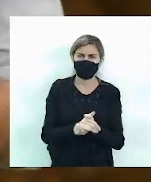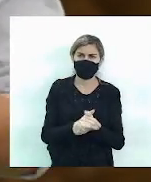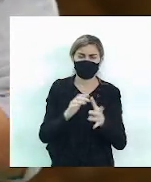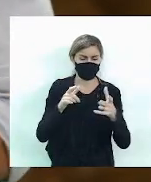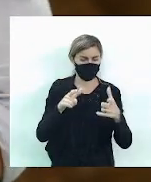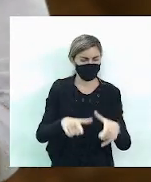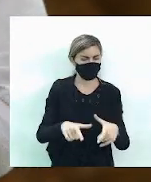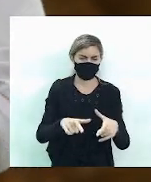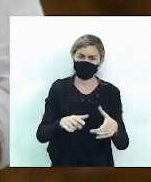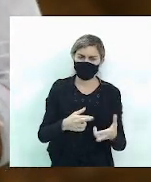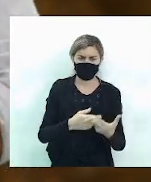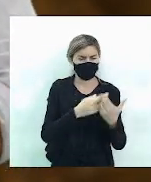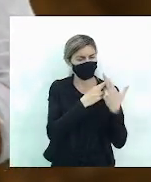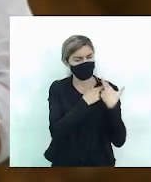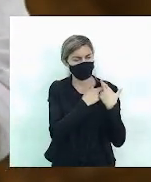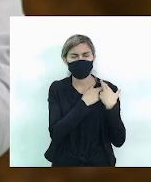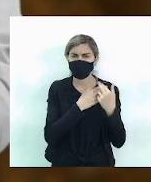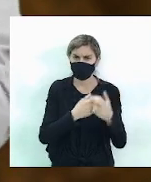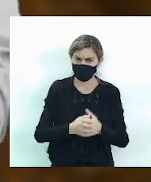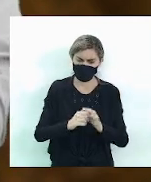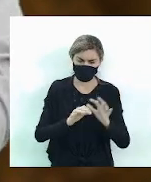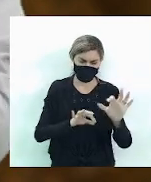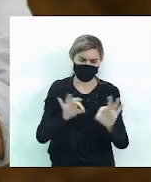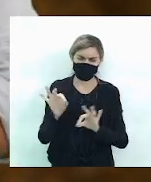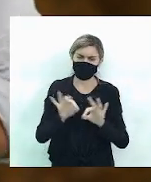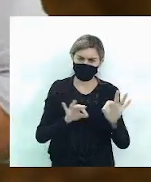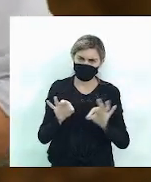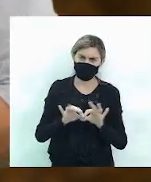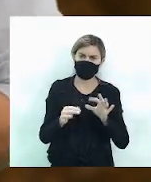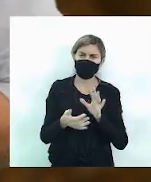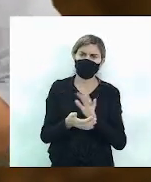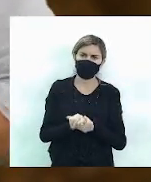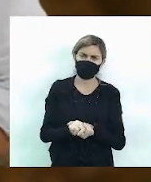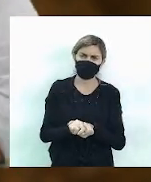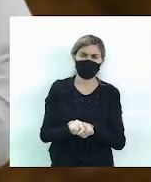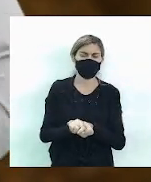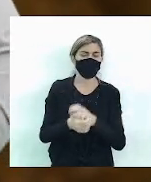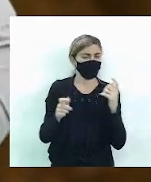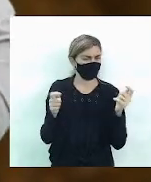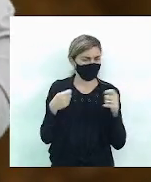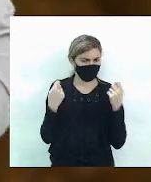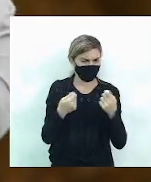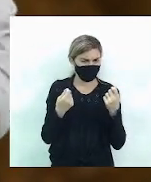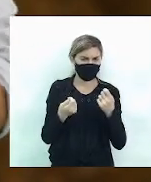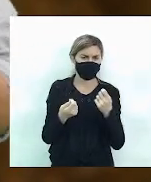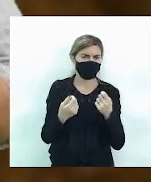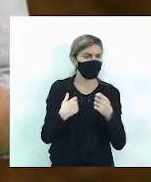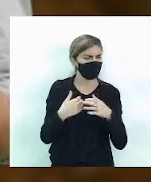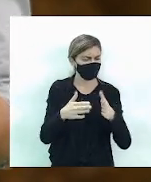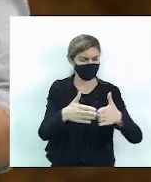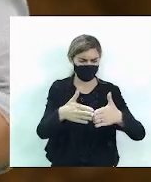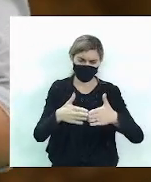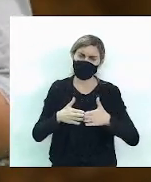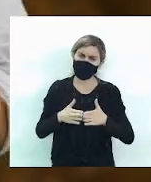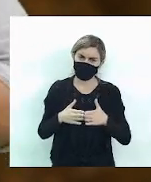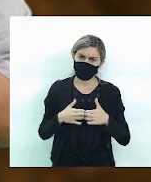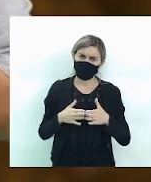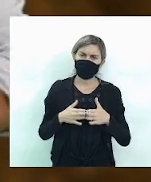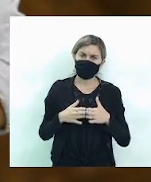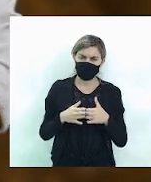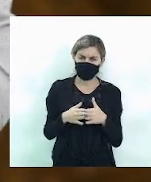lá responsável da organização do forró lá de Caruaru e solicitou, né, que